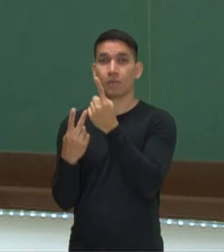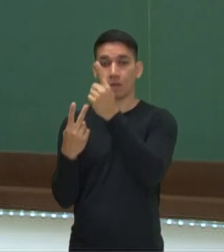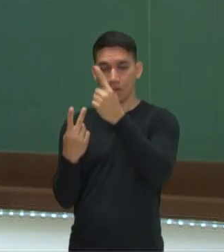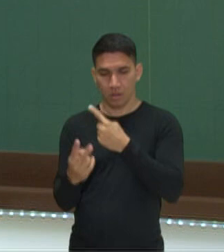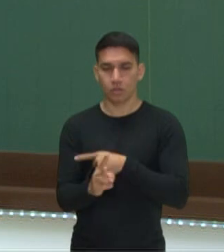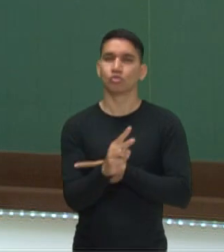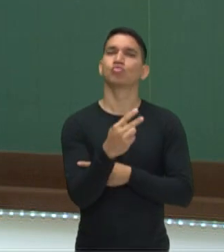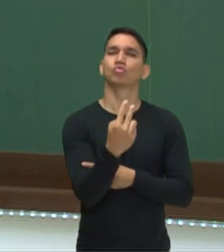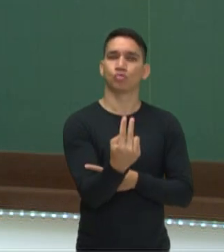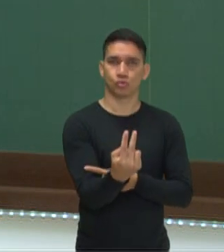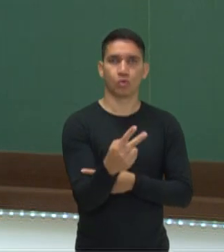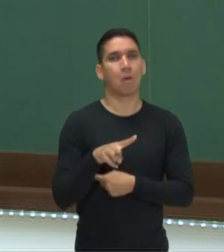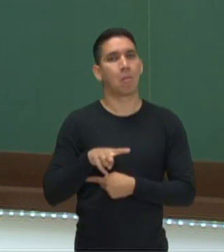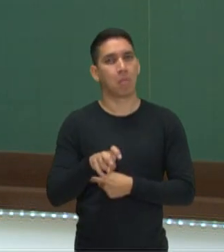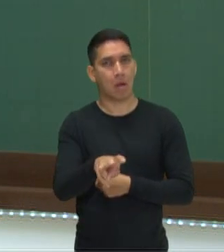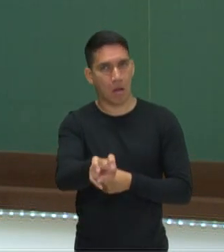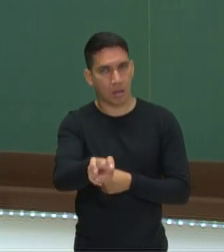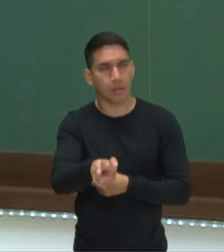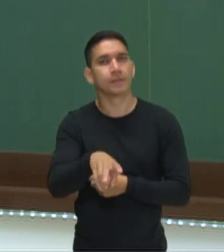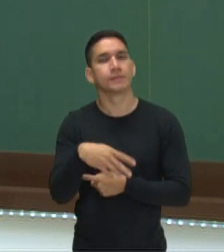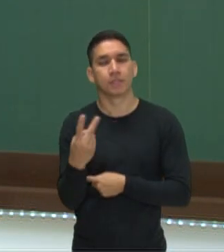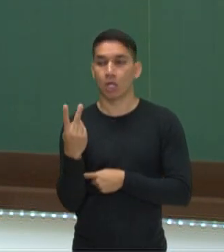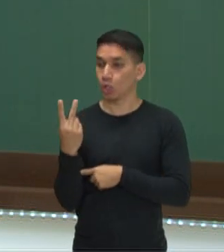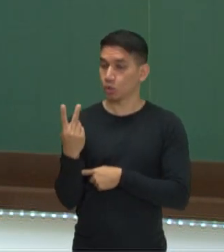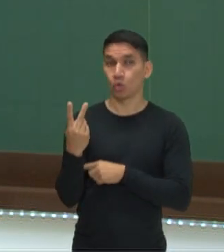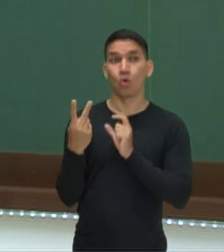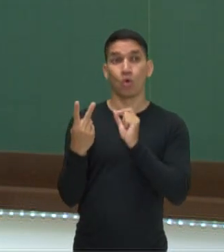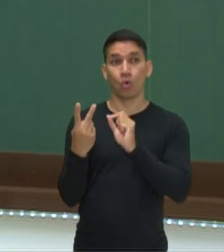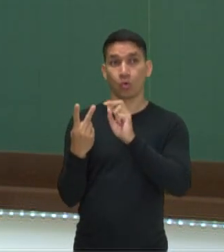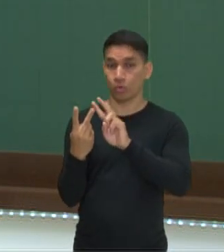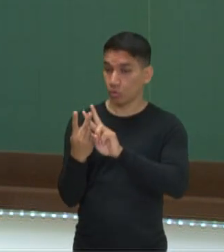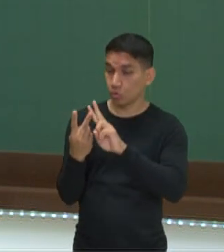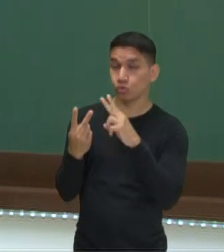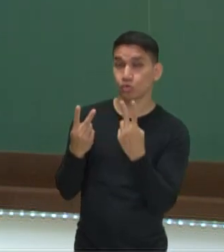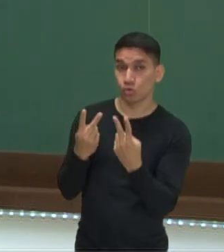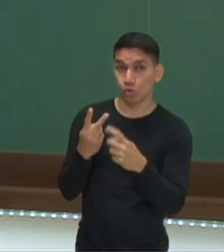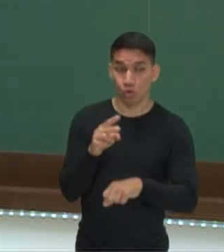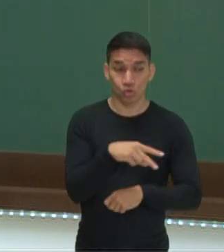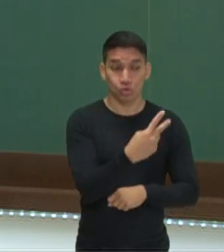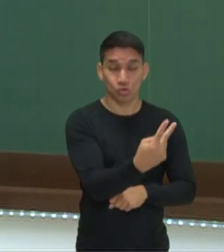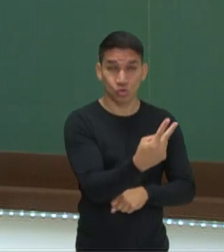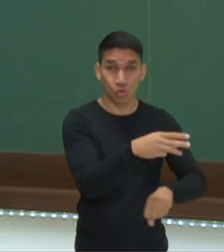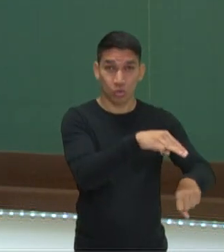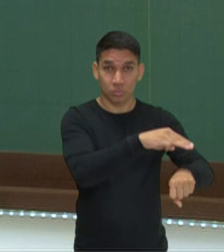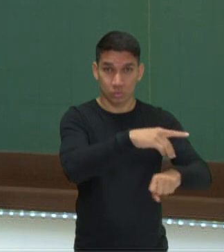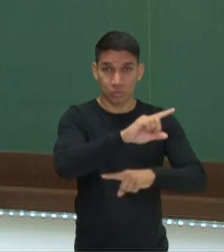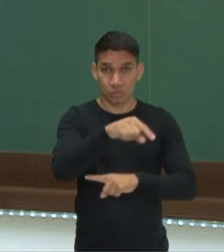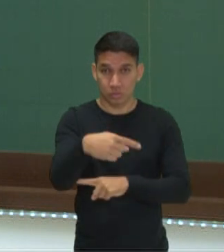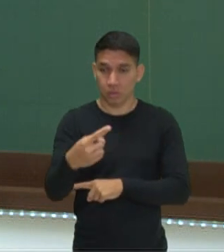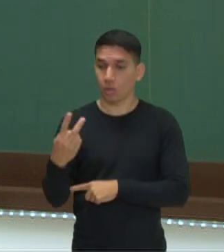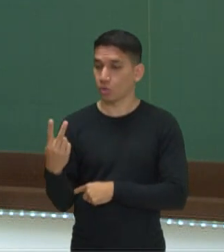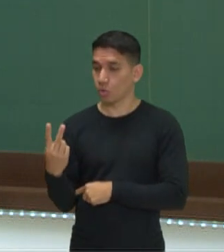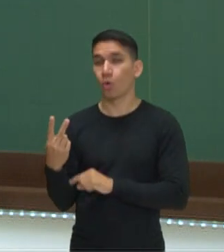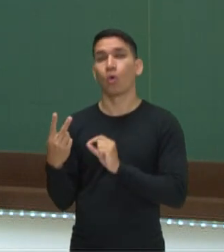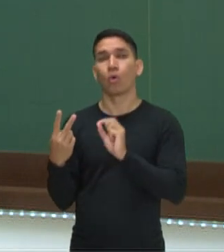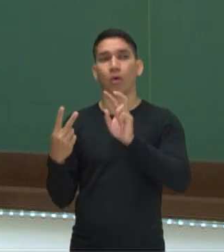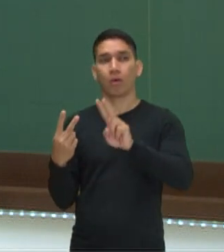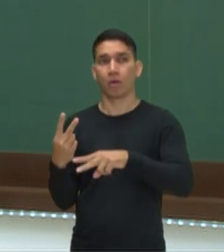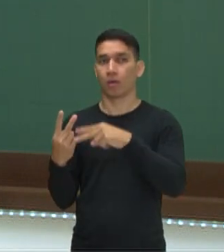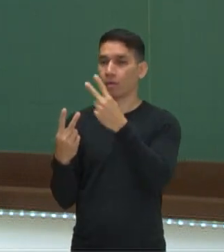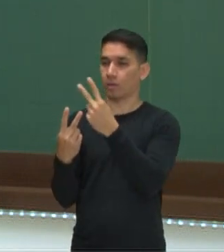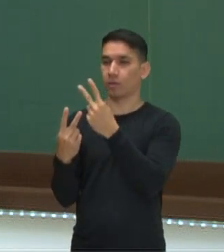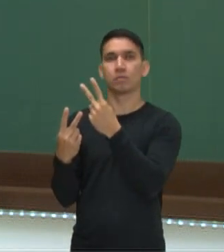bactérias. 2 está dobrando, 2 minutos após, então 2 elevado ao